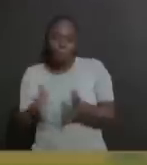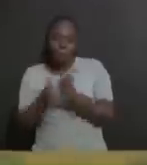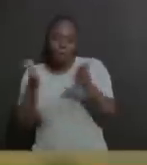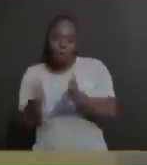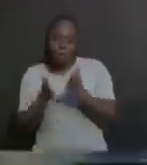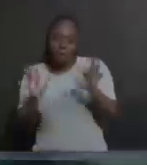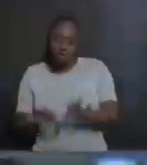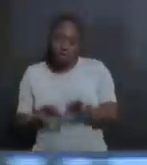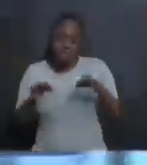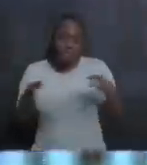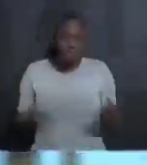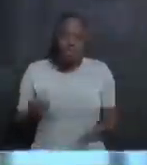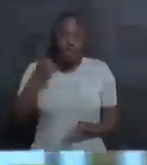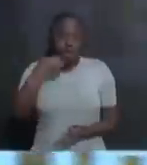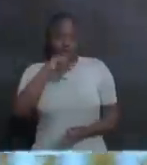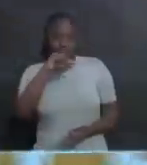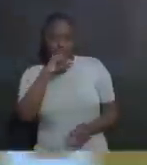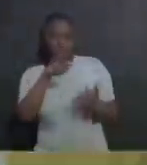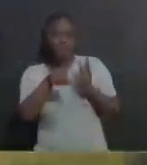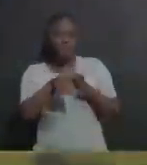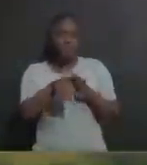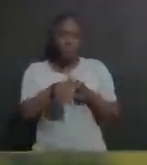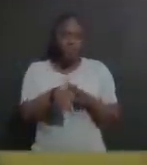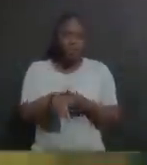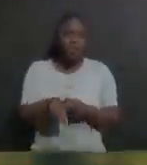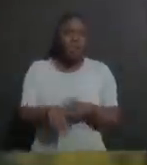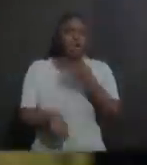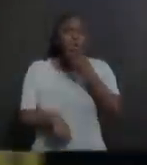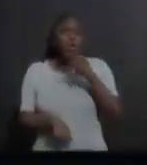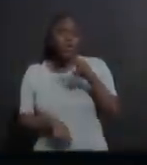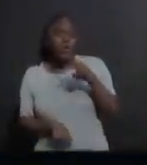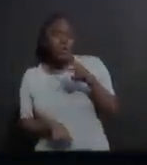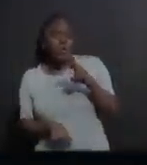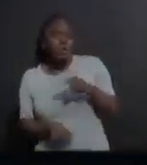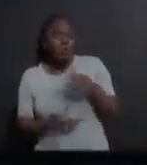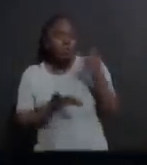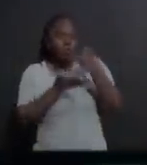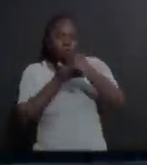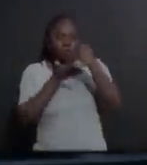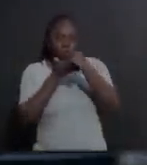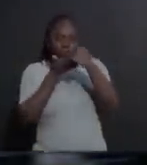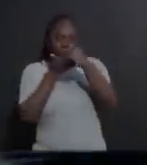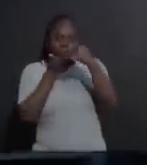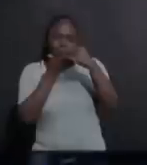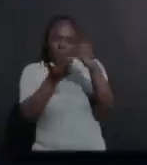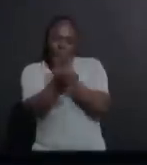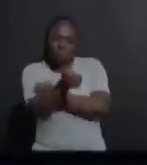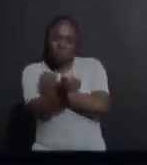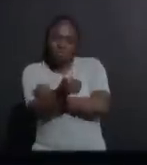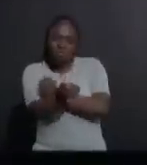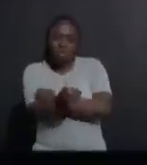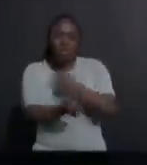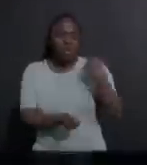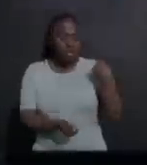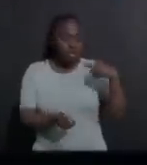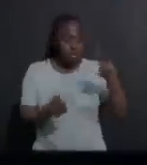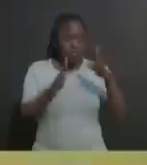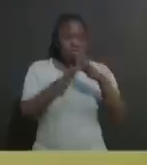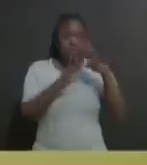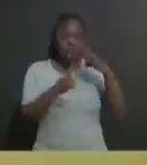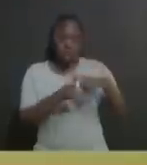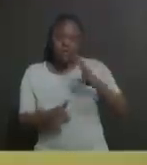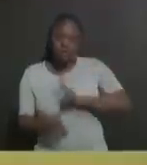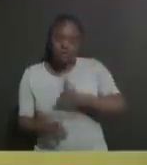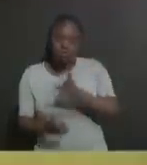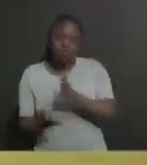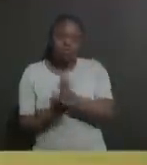simples, a mãe muito doente, o irmão muita cocaína, e ele vai na igreja, mas ele toda hora está pensando em desviar, e toda hora eu oro, toda